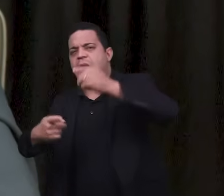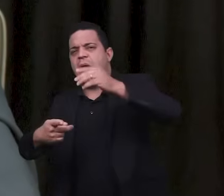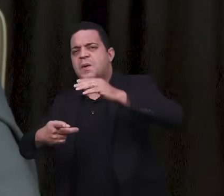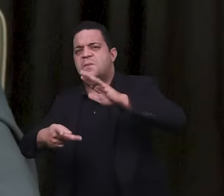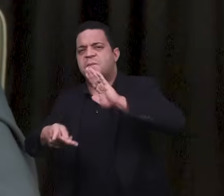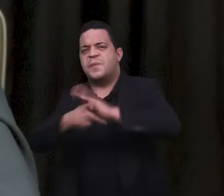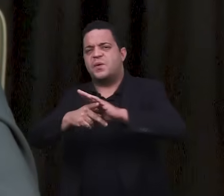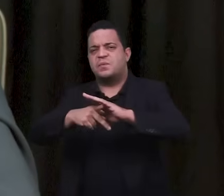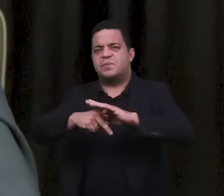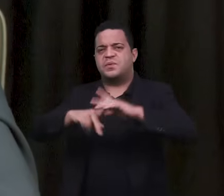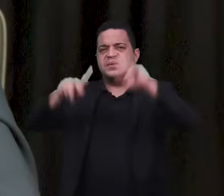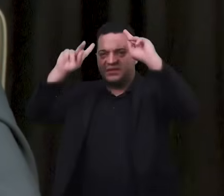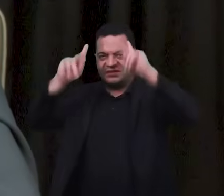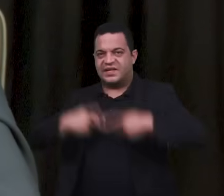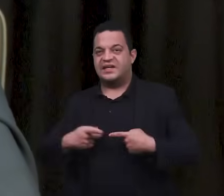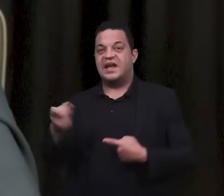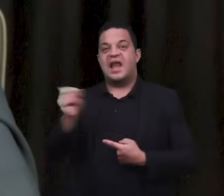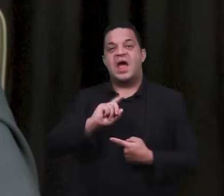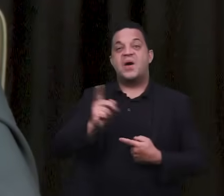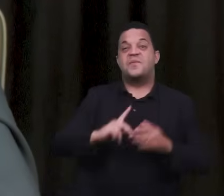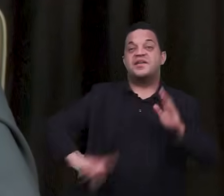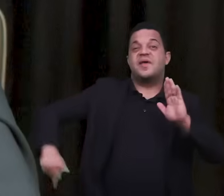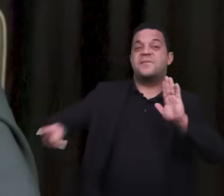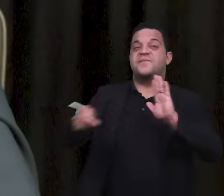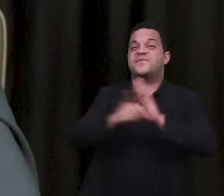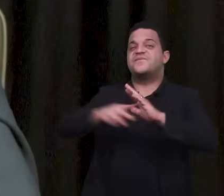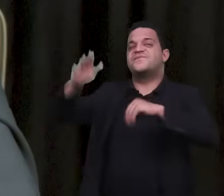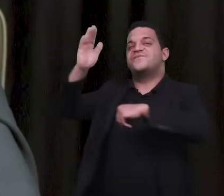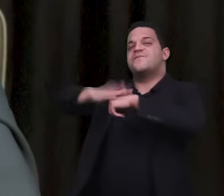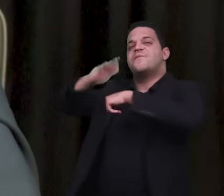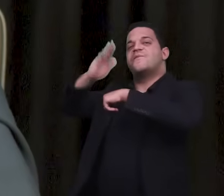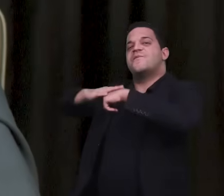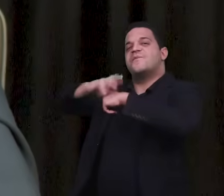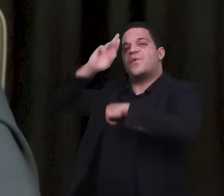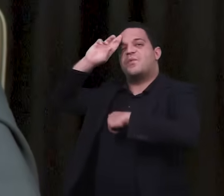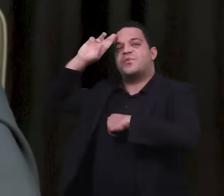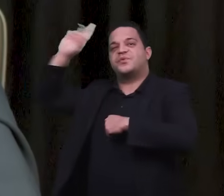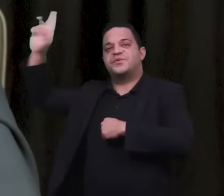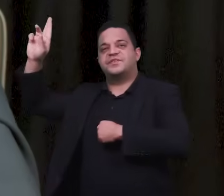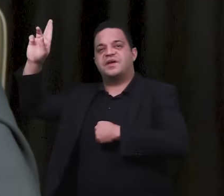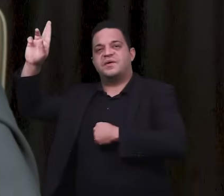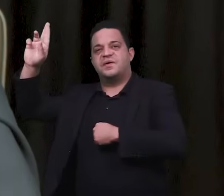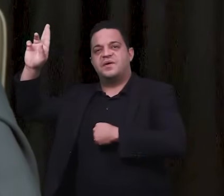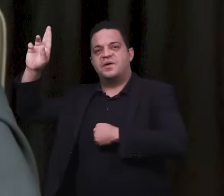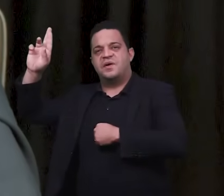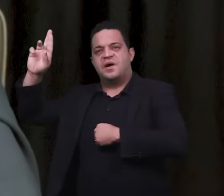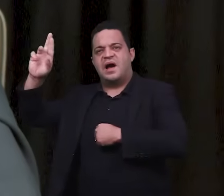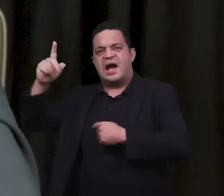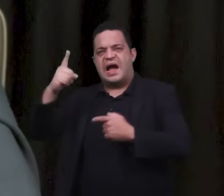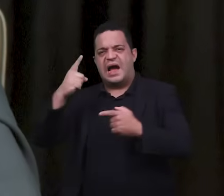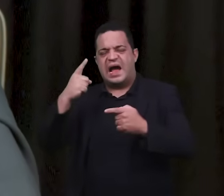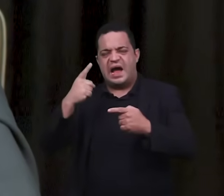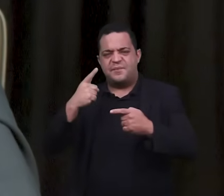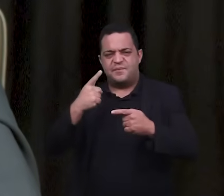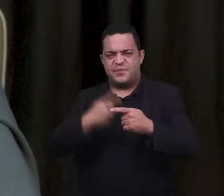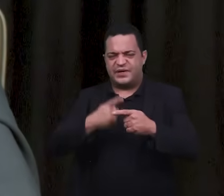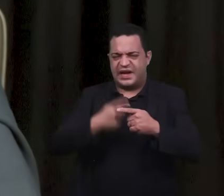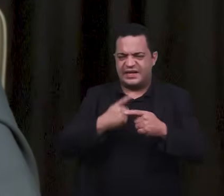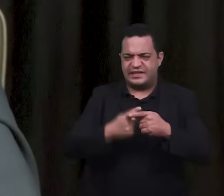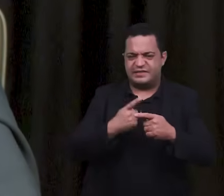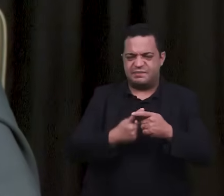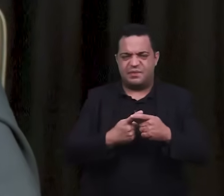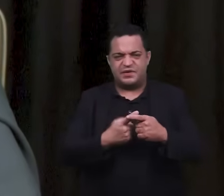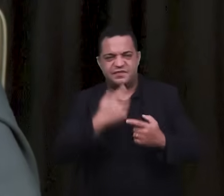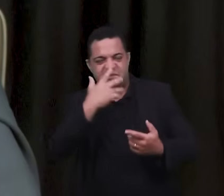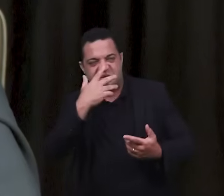não está transmitindo aquilo que vem da vaidade pessoal dele, ou da sua posição, do seu carisma. Não, pastor não é para ser admirado